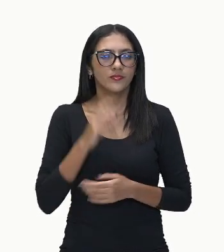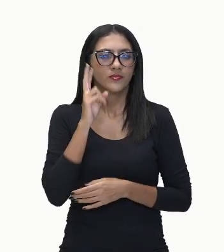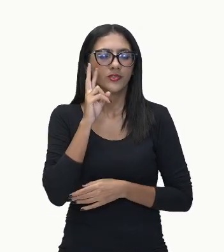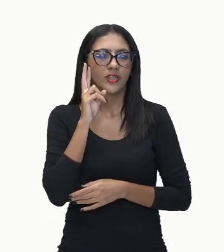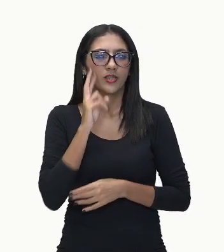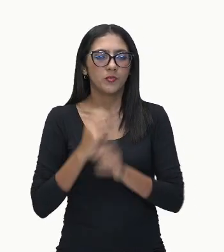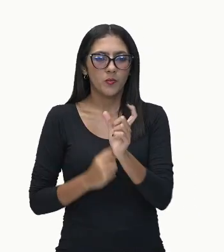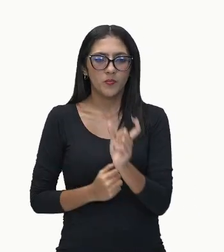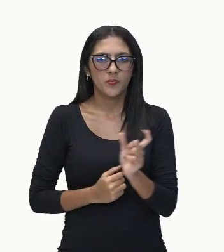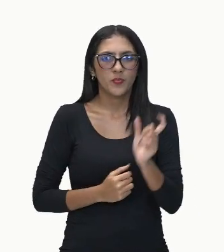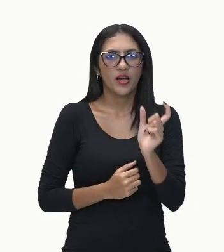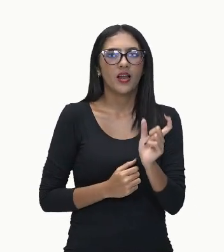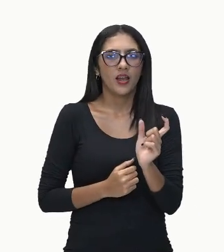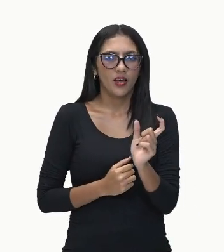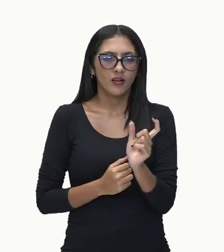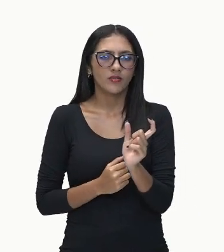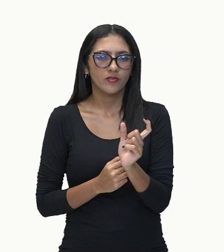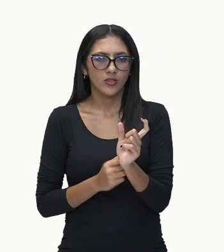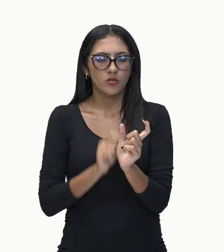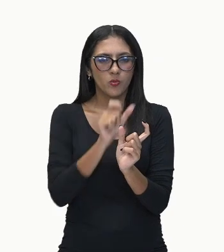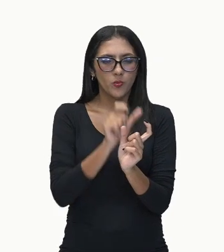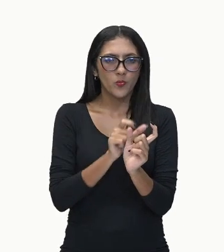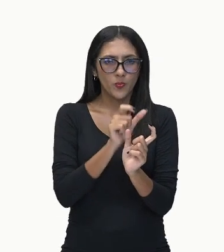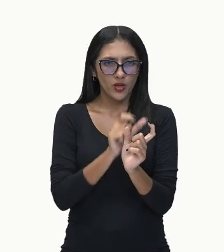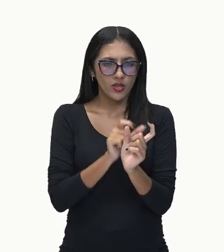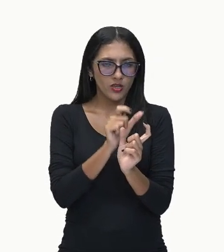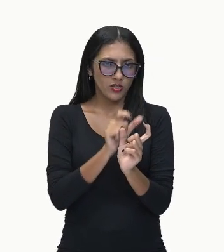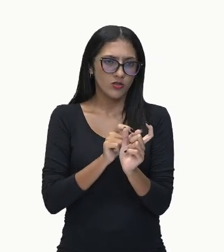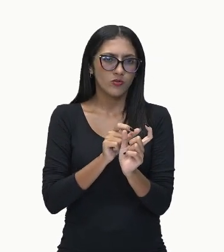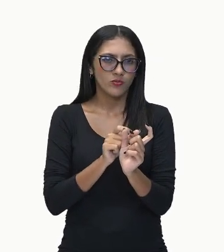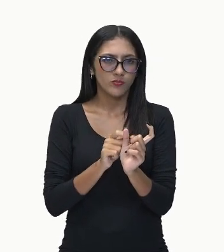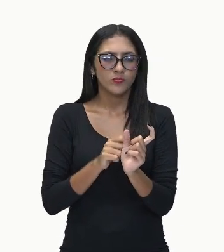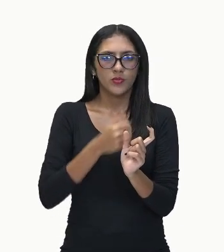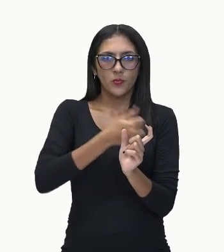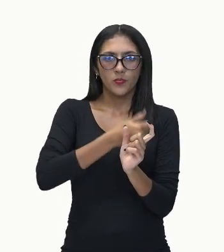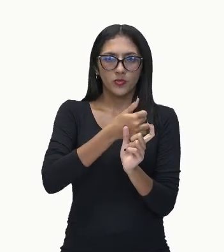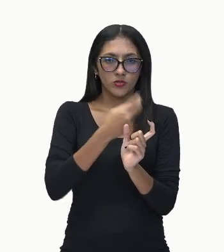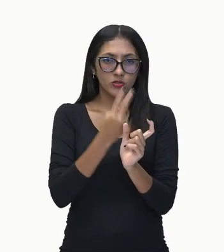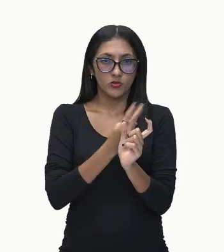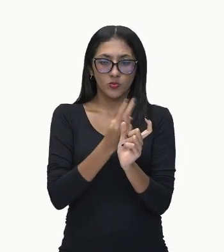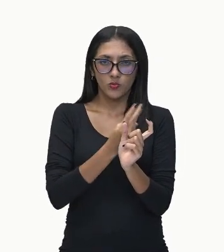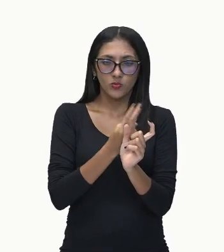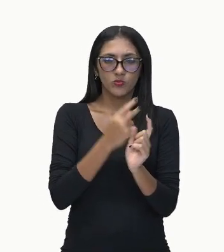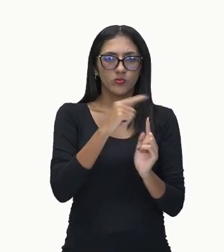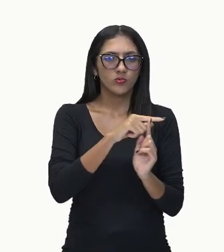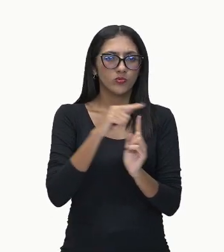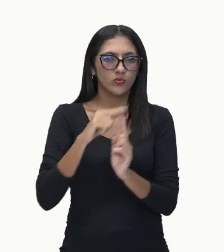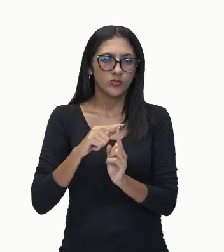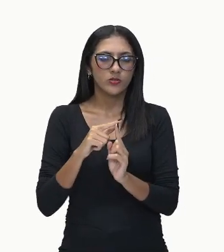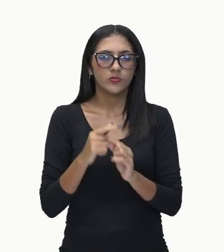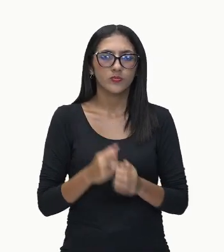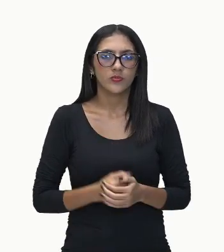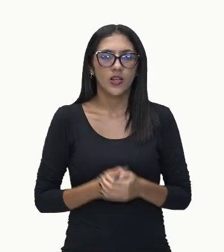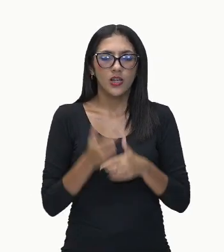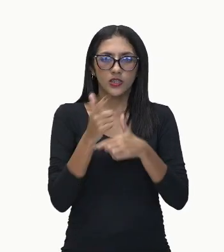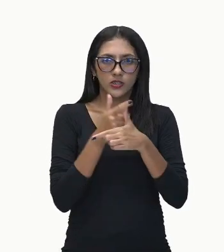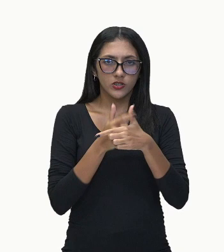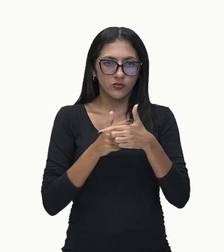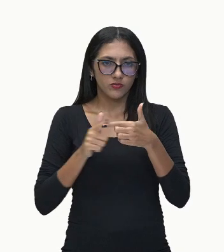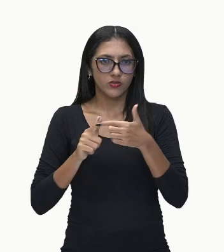do termo que acompanha a variável que está no expoente um quadrado da metade do expoente que acompanha